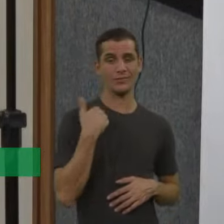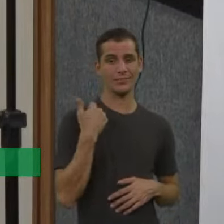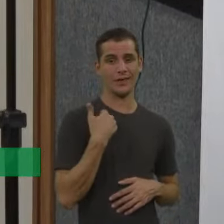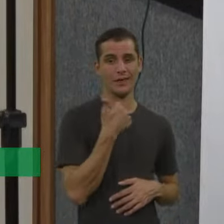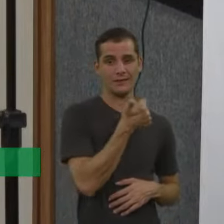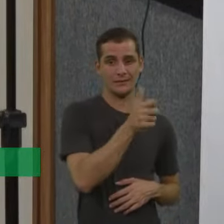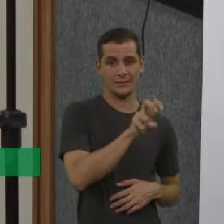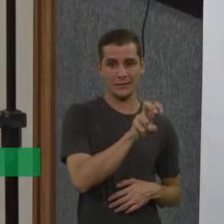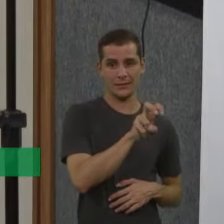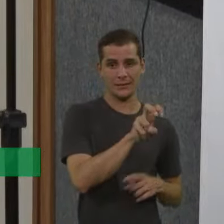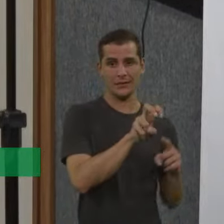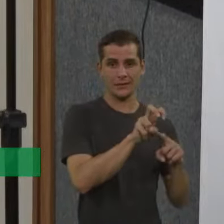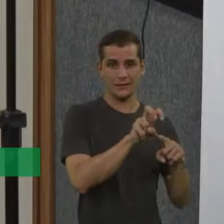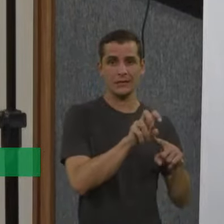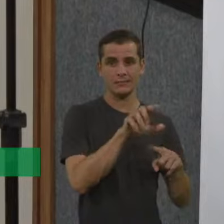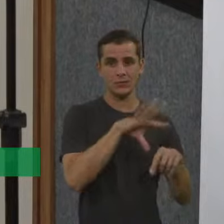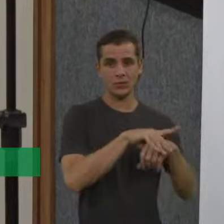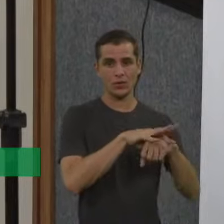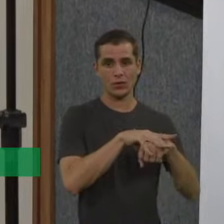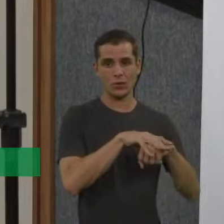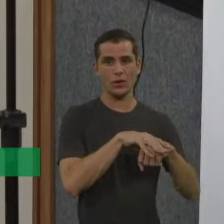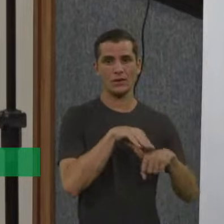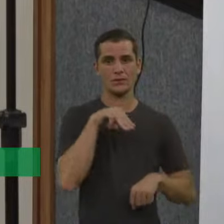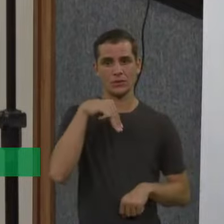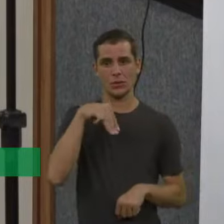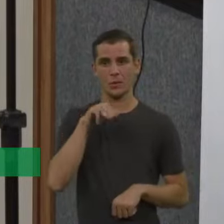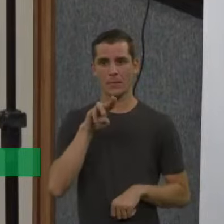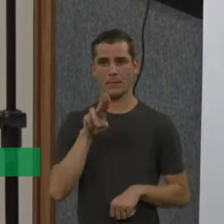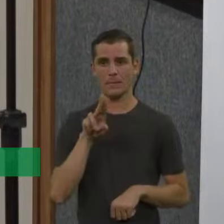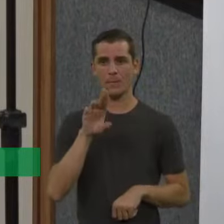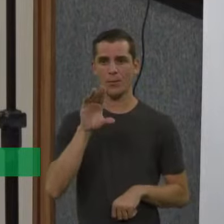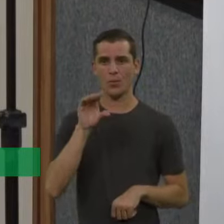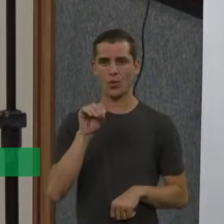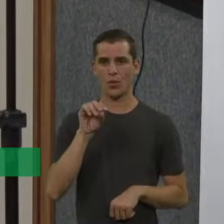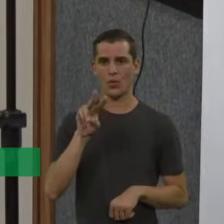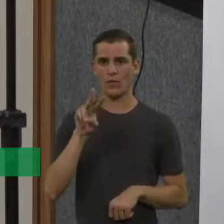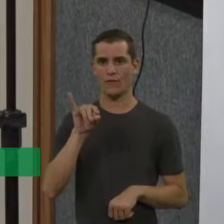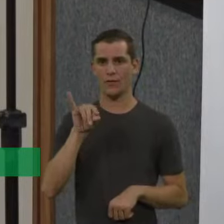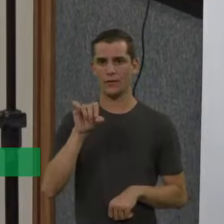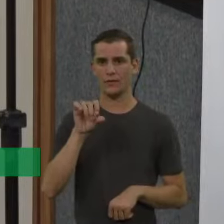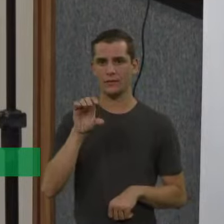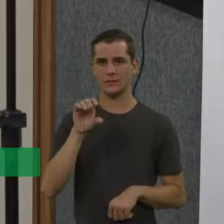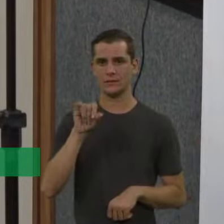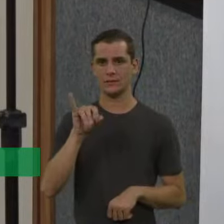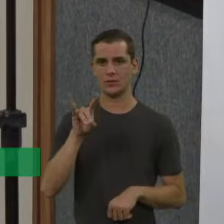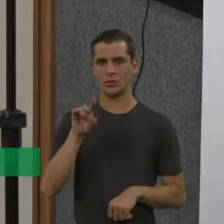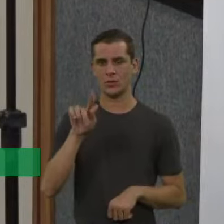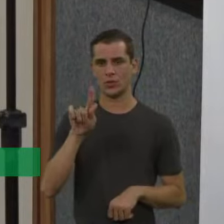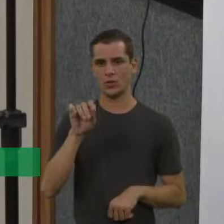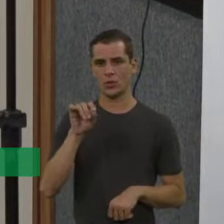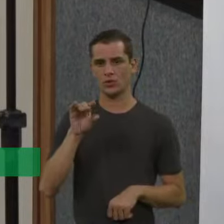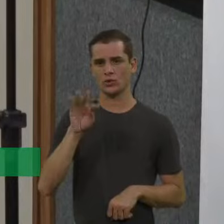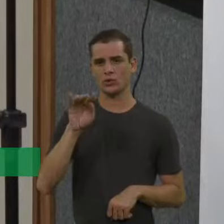Associação Catarinense de Assistência ao Mucoviscidótico, a ACAM, que, na presidência, ela